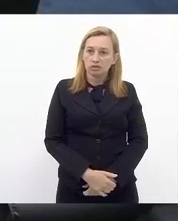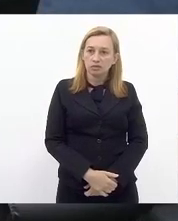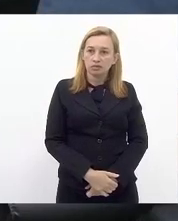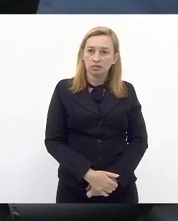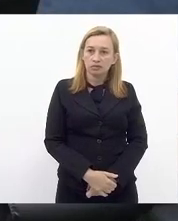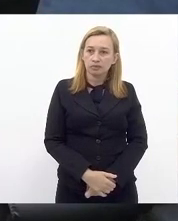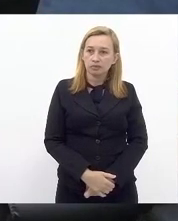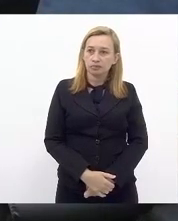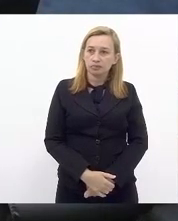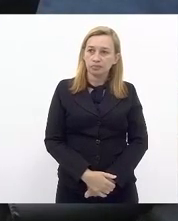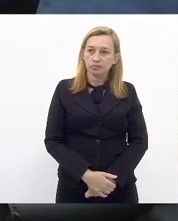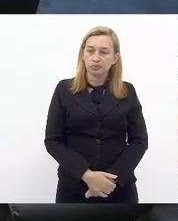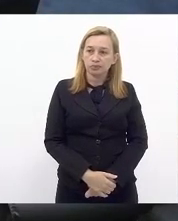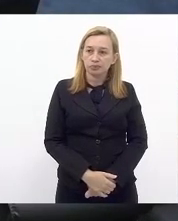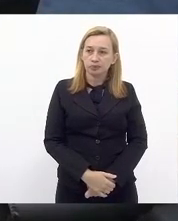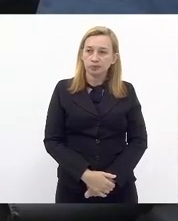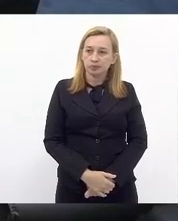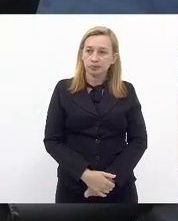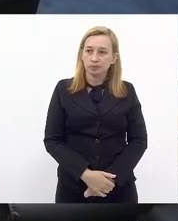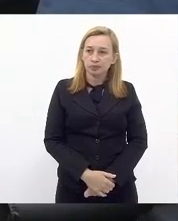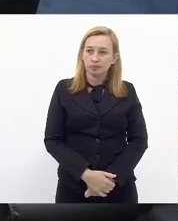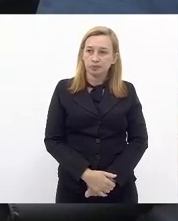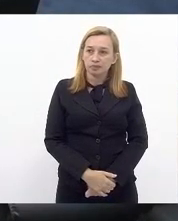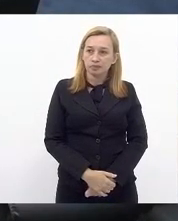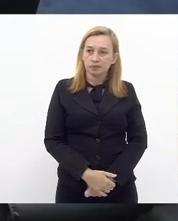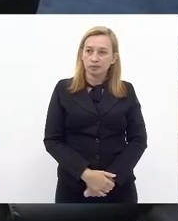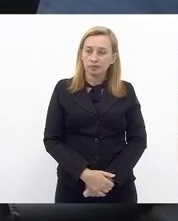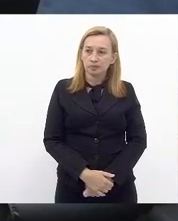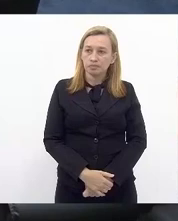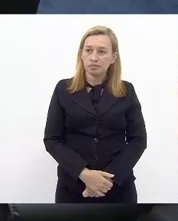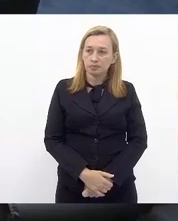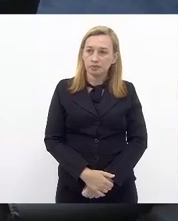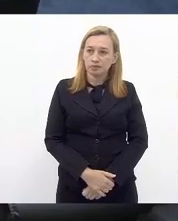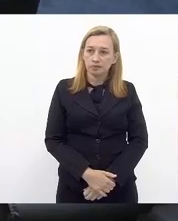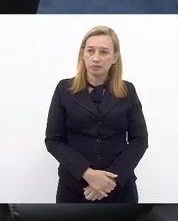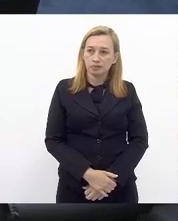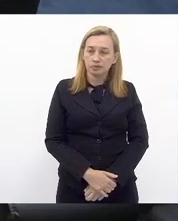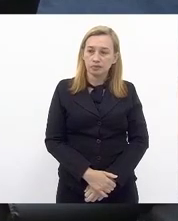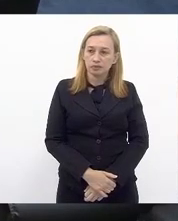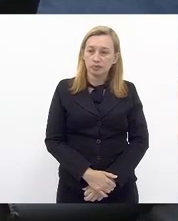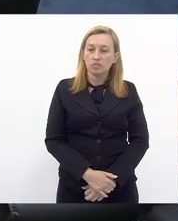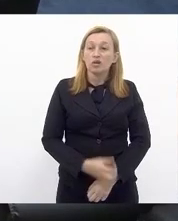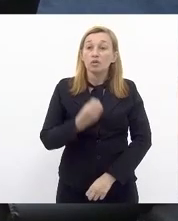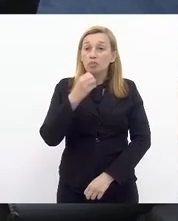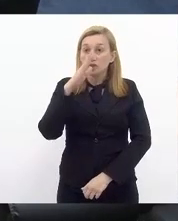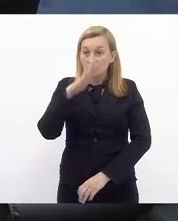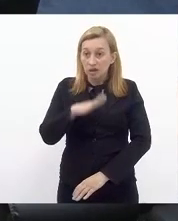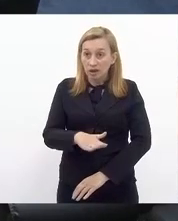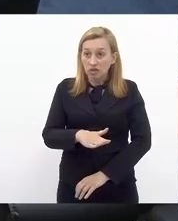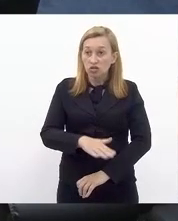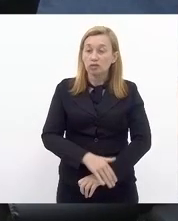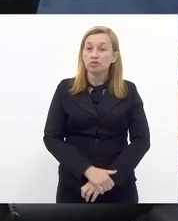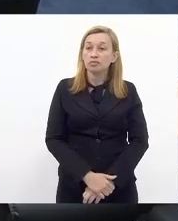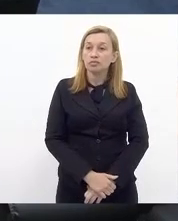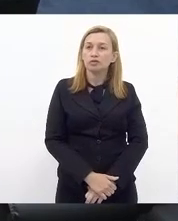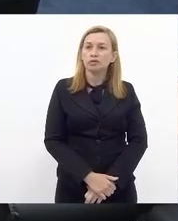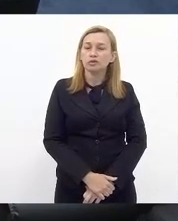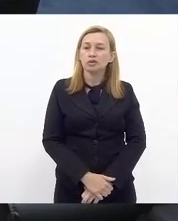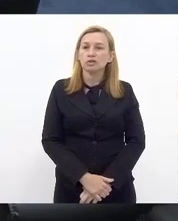G1 o carro Oi boa tarde oi